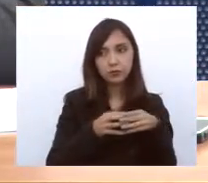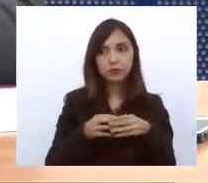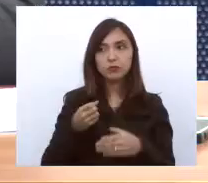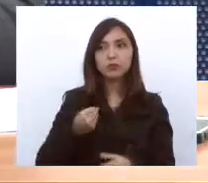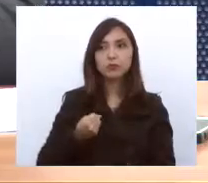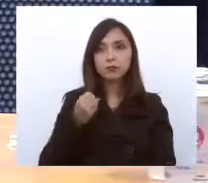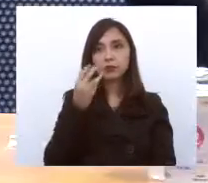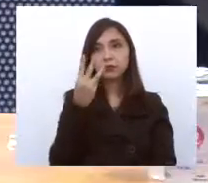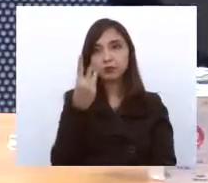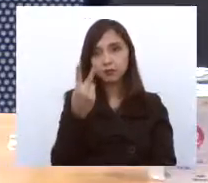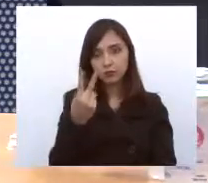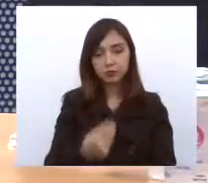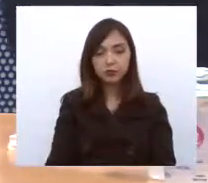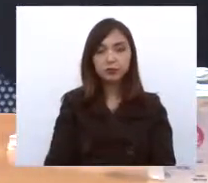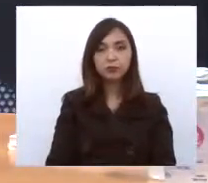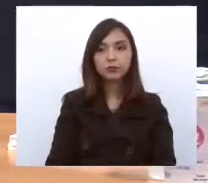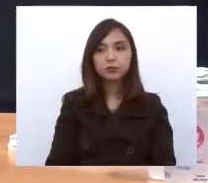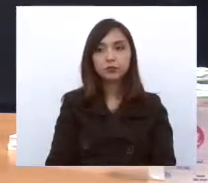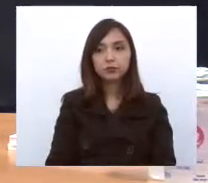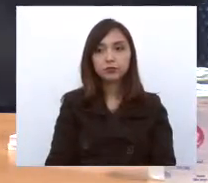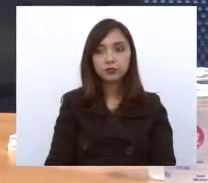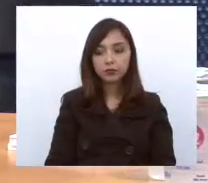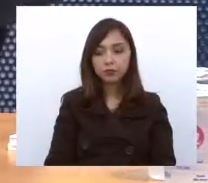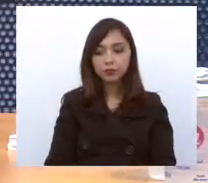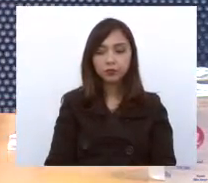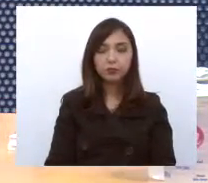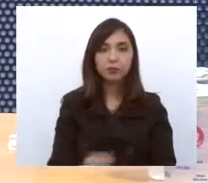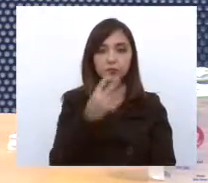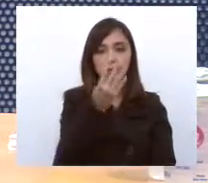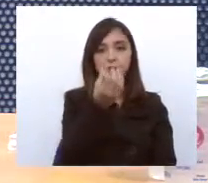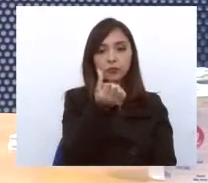Item 32. Leitura e deliberação do projeto de lei